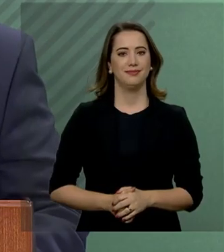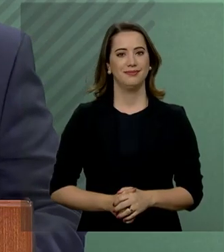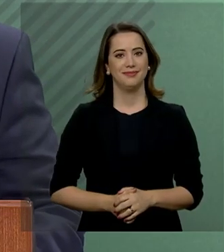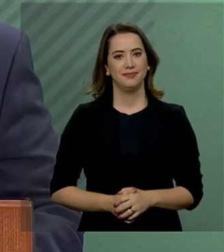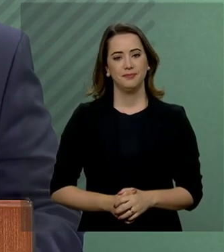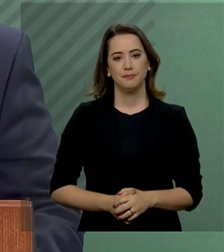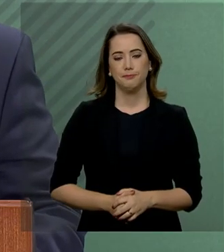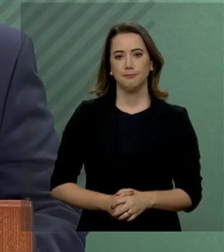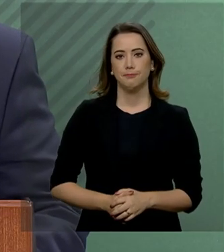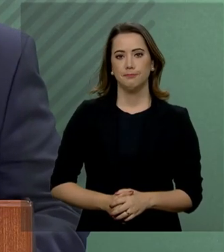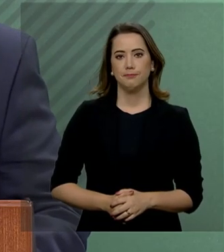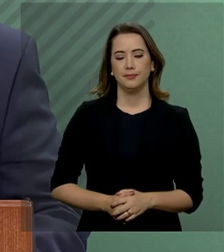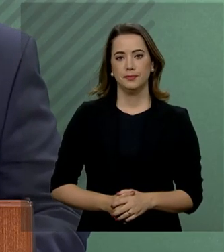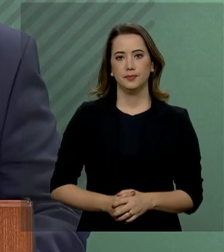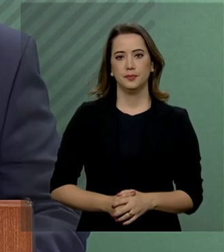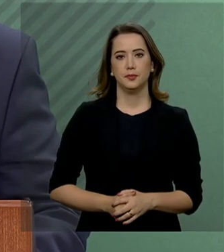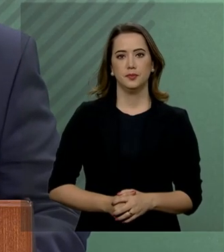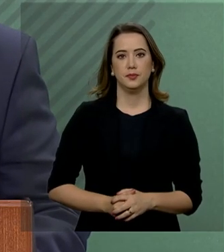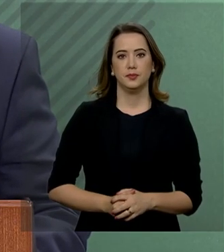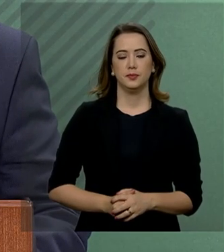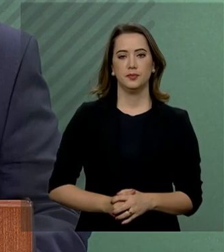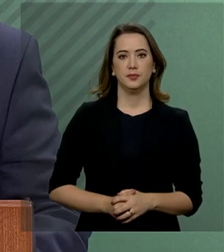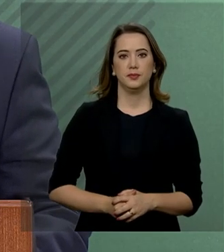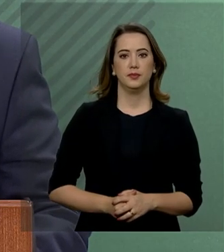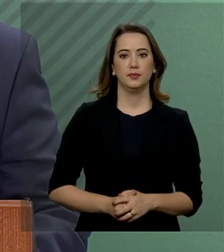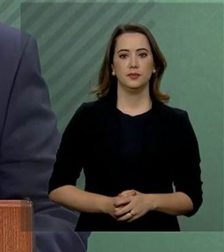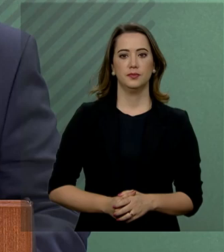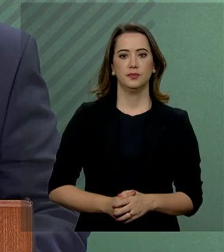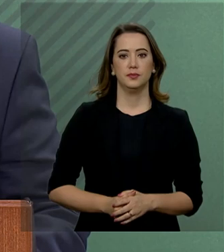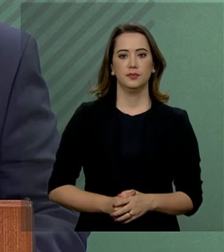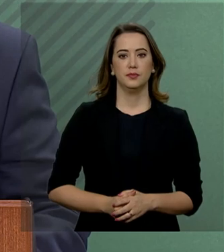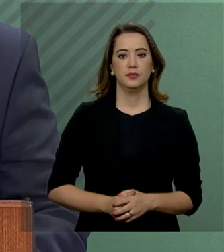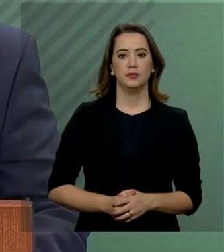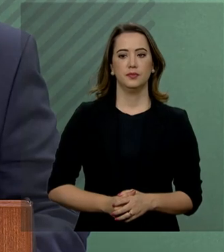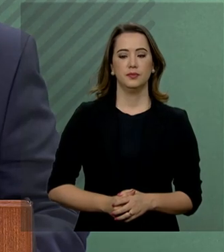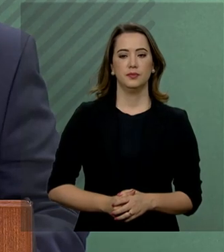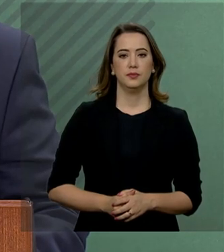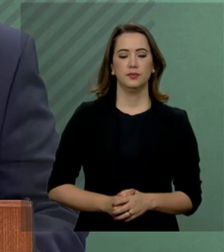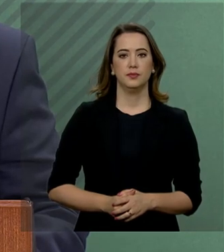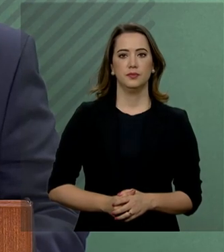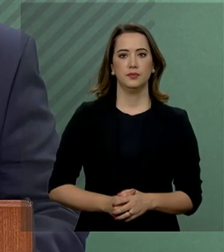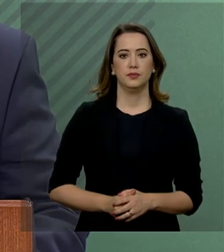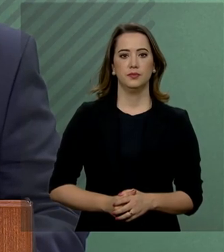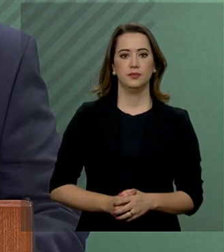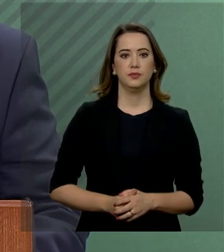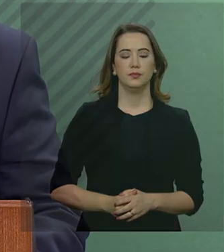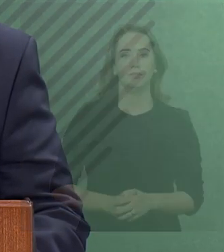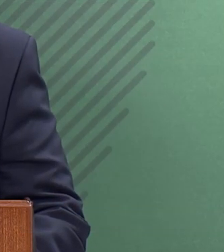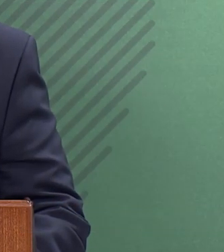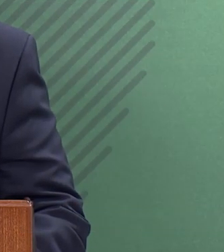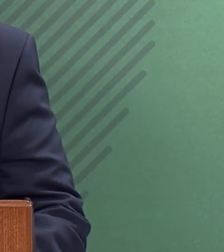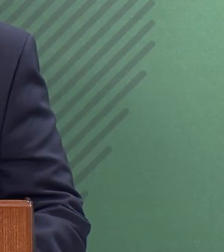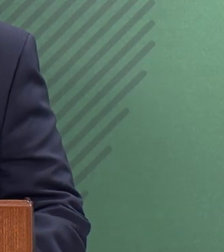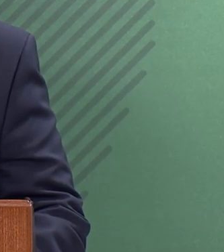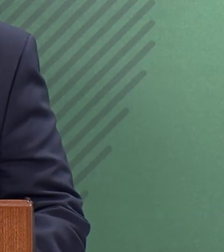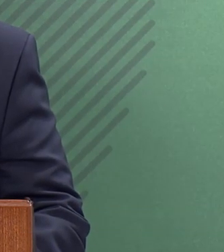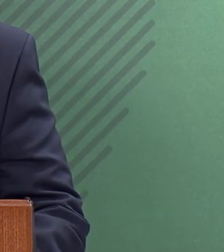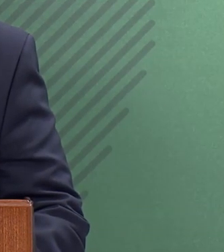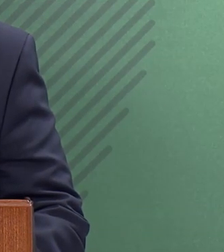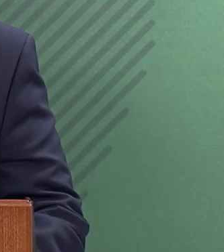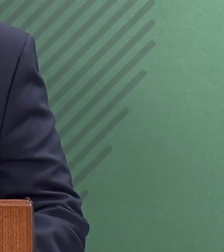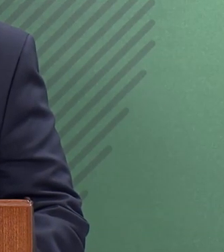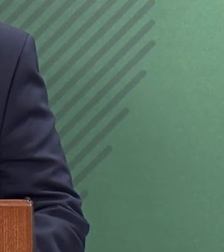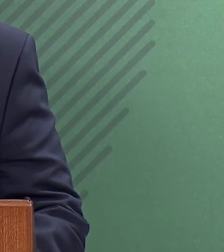31 de julho assuntos do governo a agenda do presidente 10 horas cerimônia de